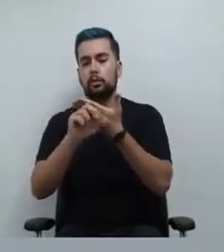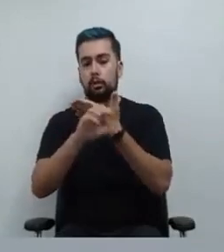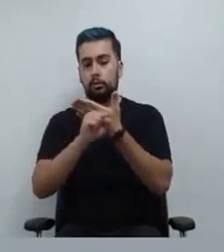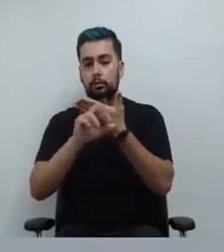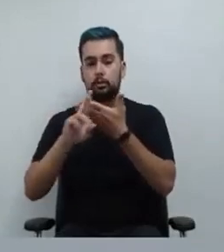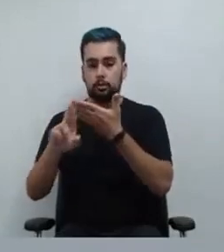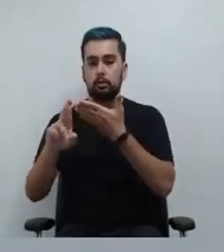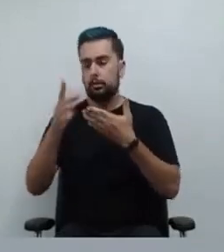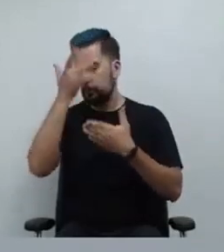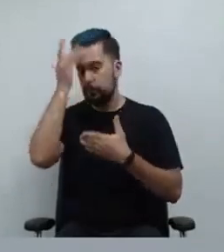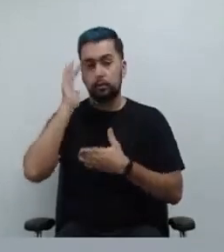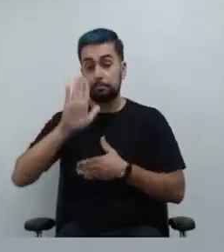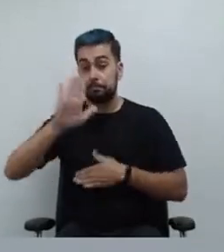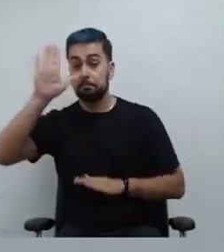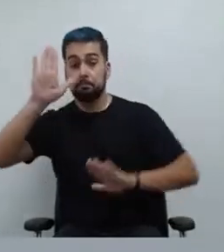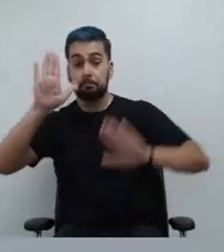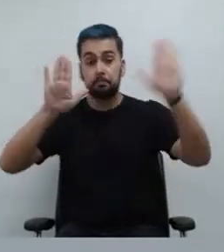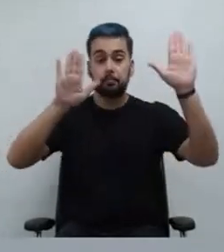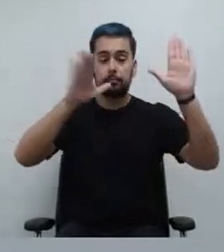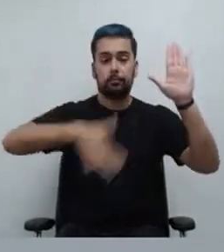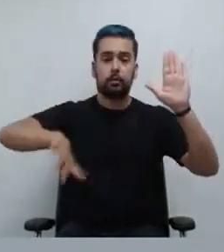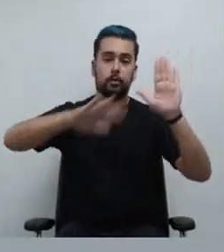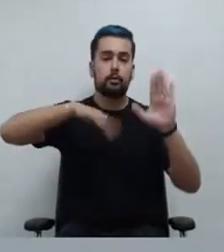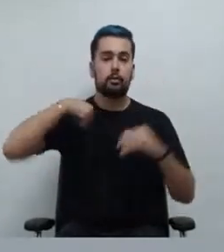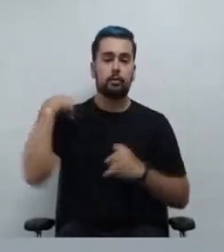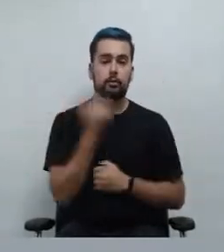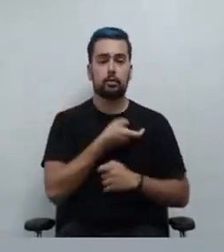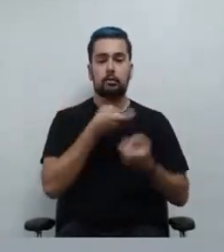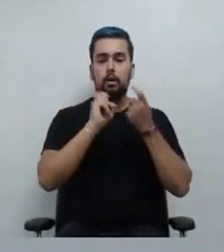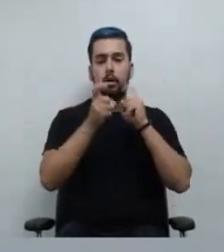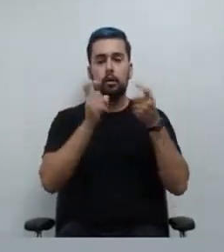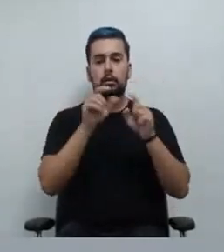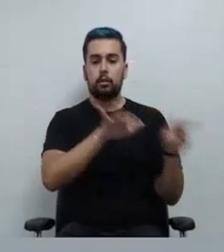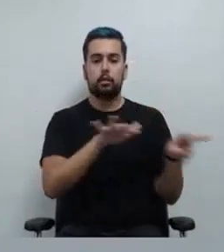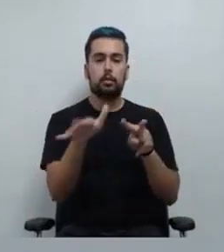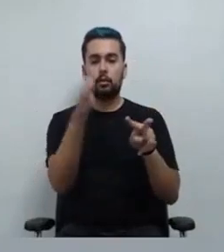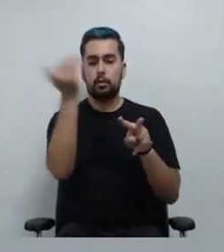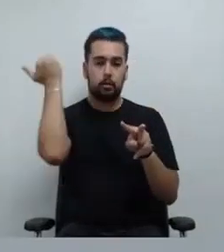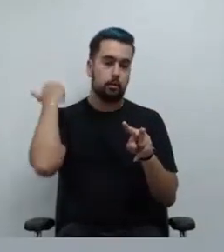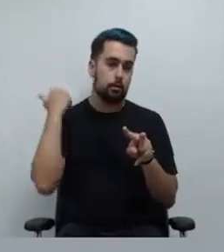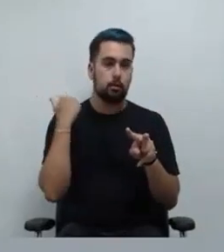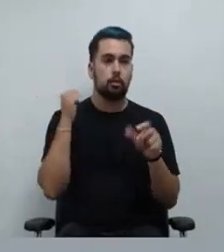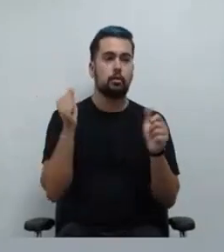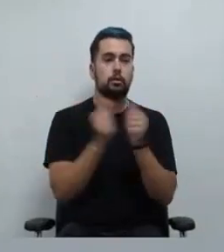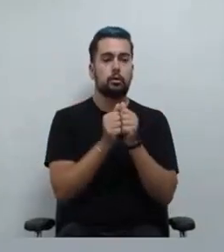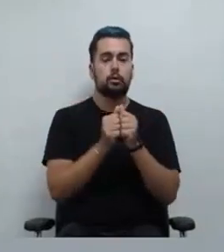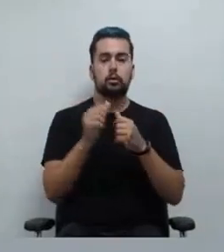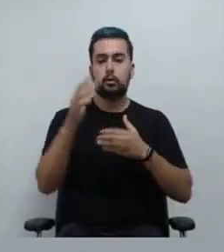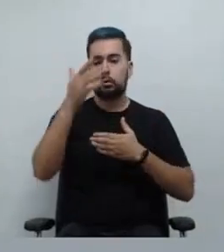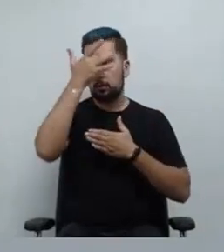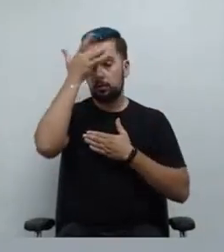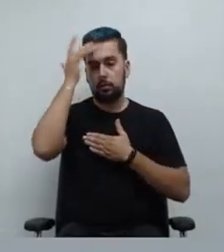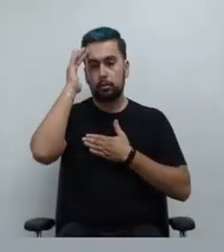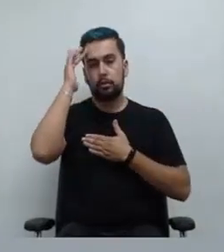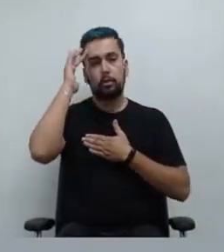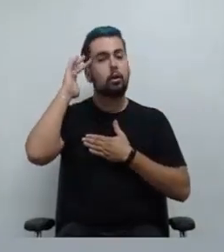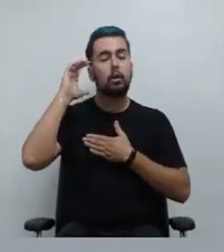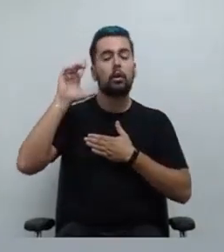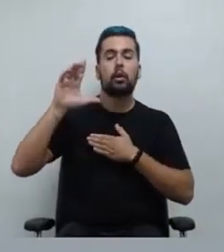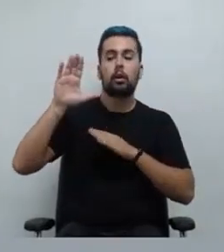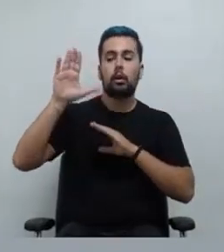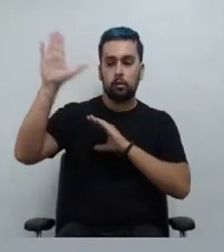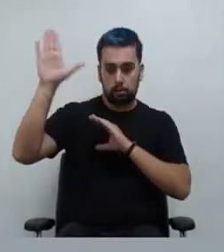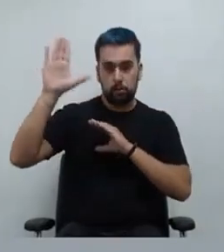né, a pedido desses candidatos, nós nos reunimos semana passada com o candidato à Defensoria Geral, Rafael